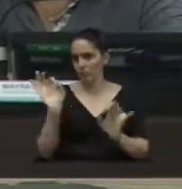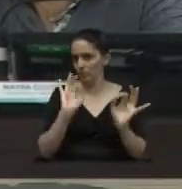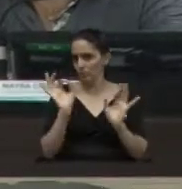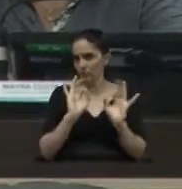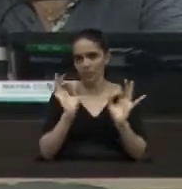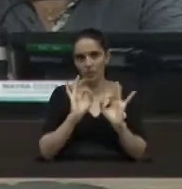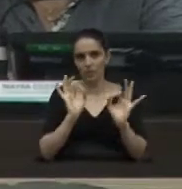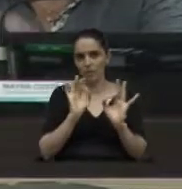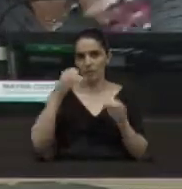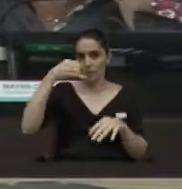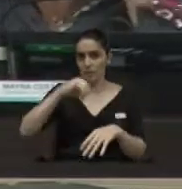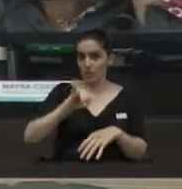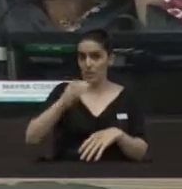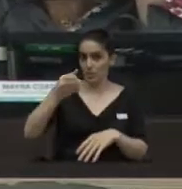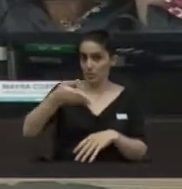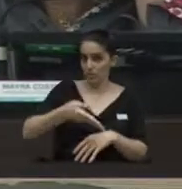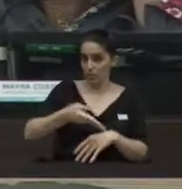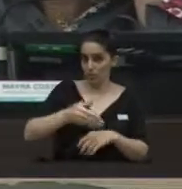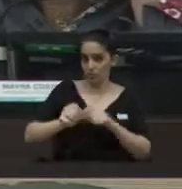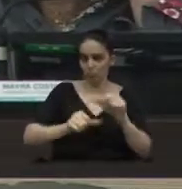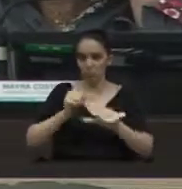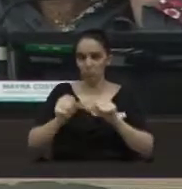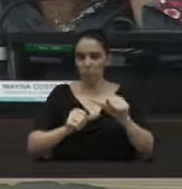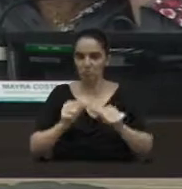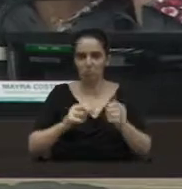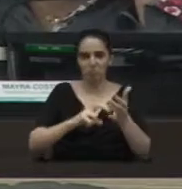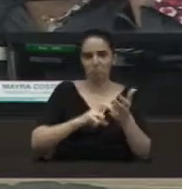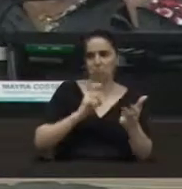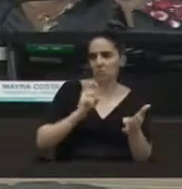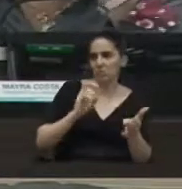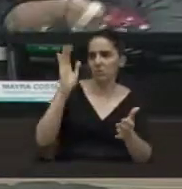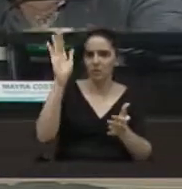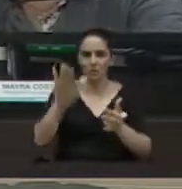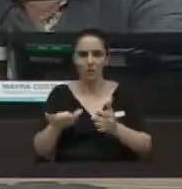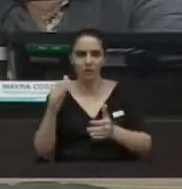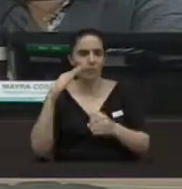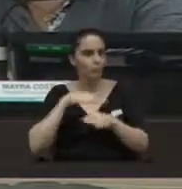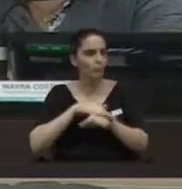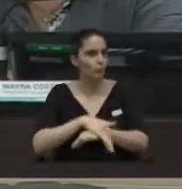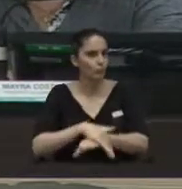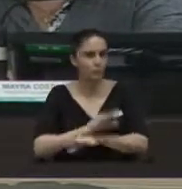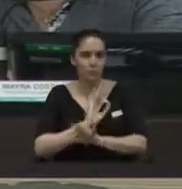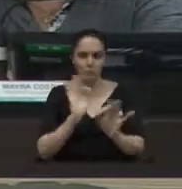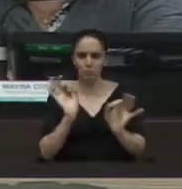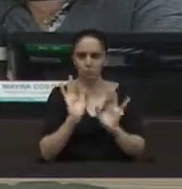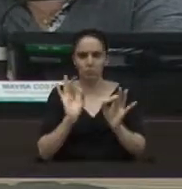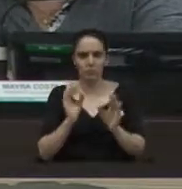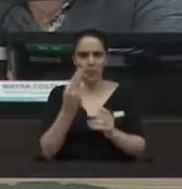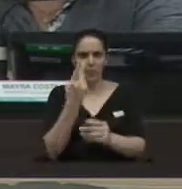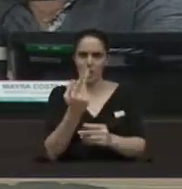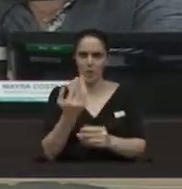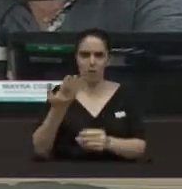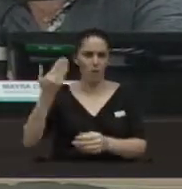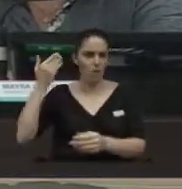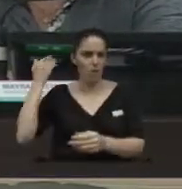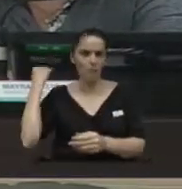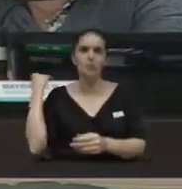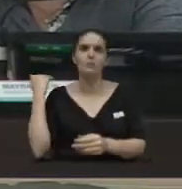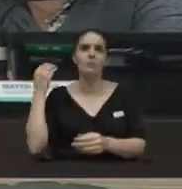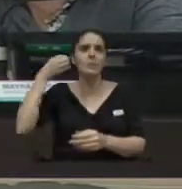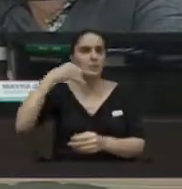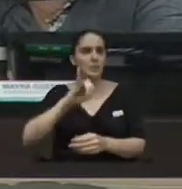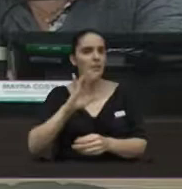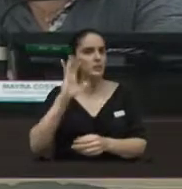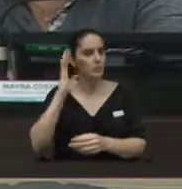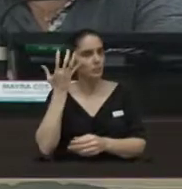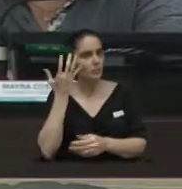Então, se hoje mudou para cima, para baixo, para tarde, para noite, não está diferente do que era antes. Se aconteceu, por